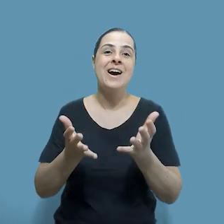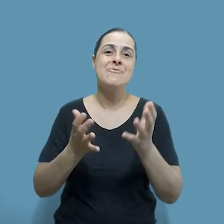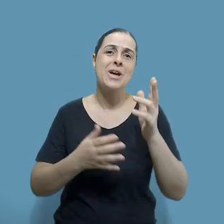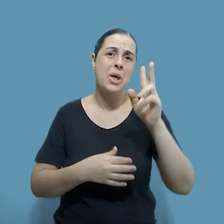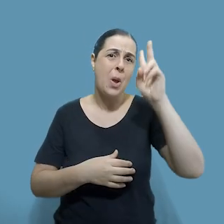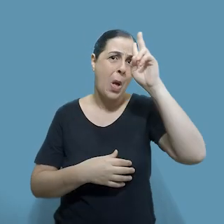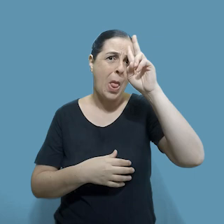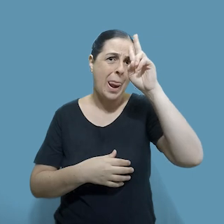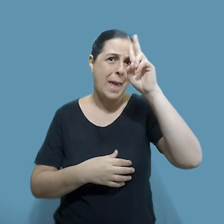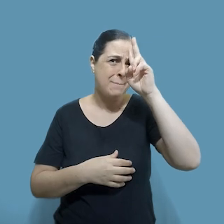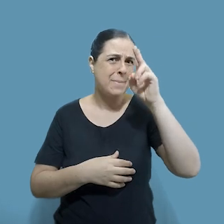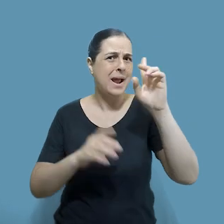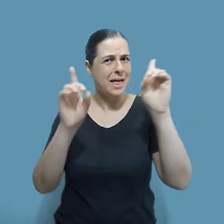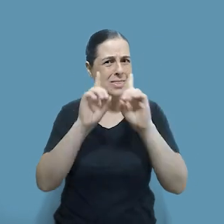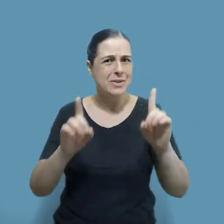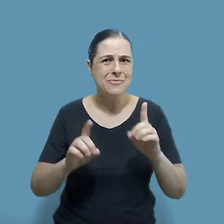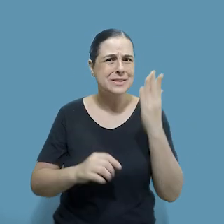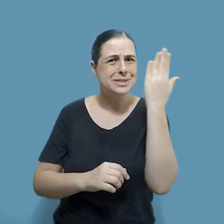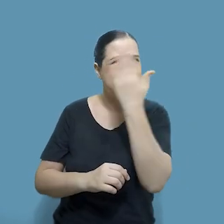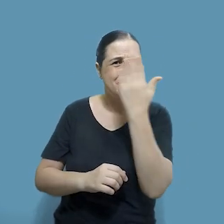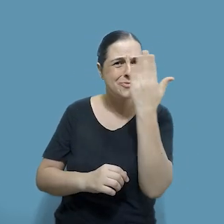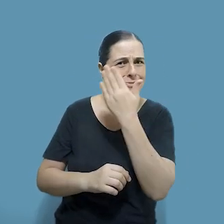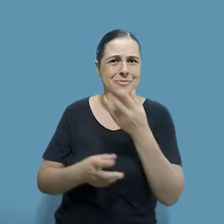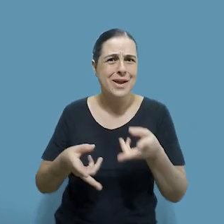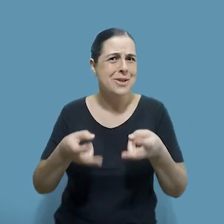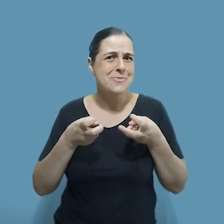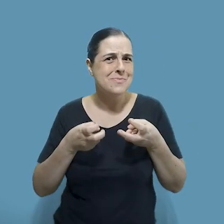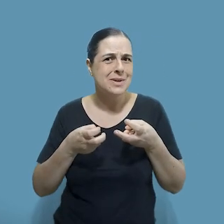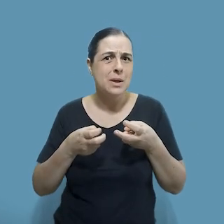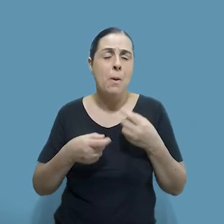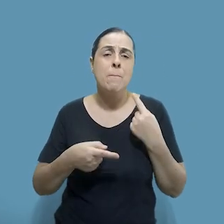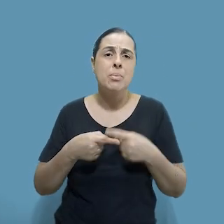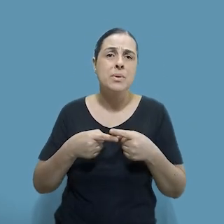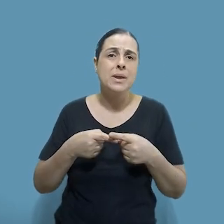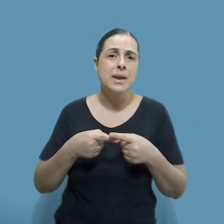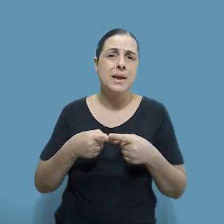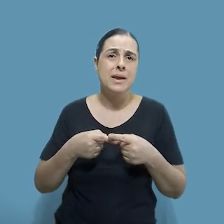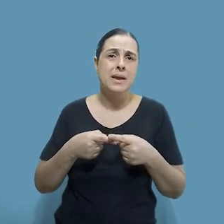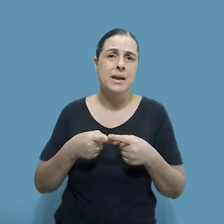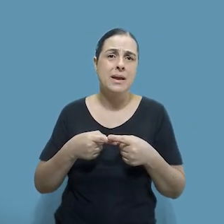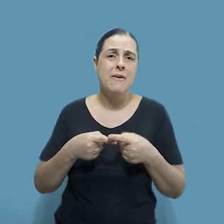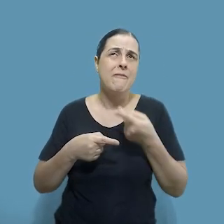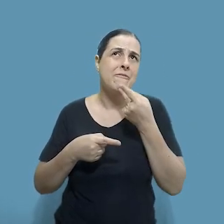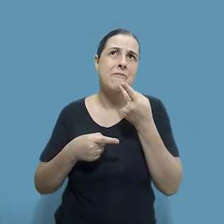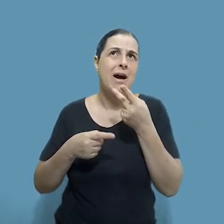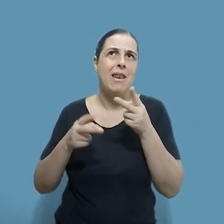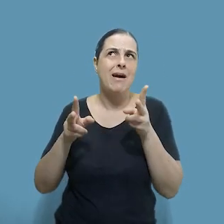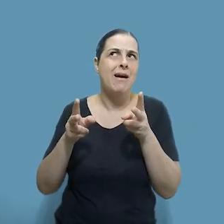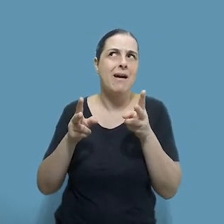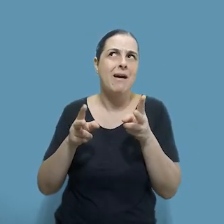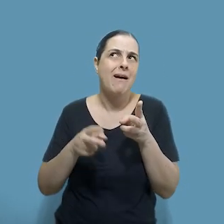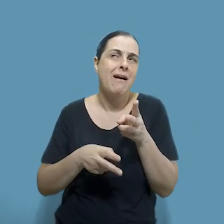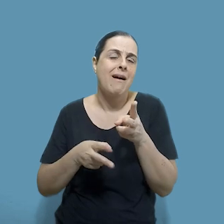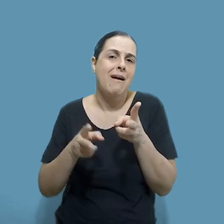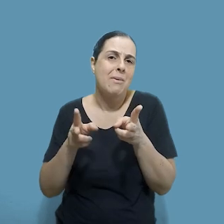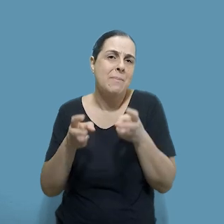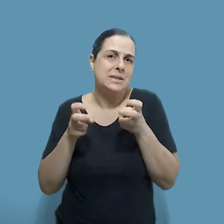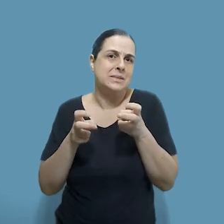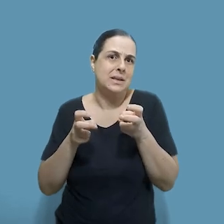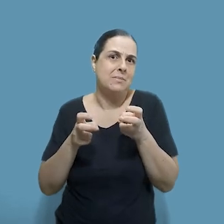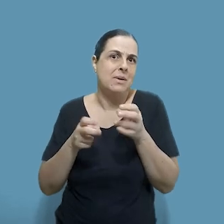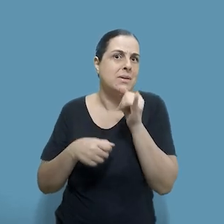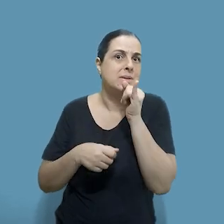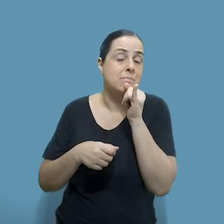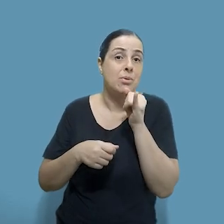deficiências invisíveis, né? Porque a gente fala tanto de cadeirante, de pessoa cega, e muitas vezes, por exemplo, quem é surdo, se a gente não